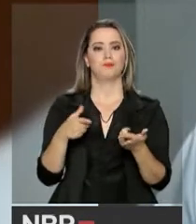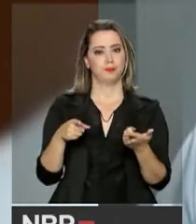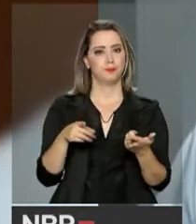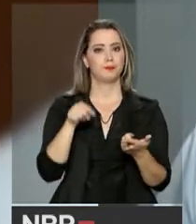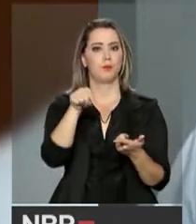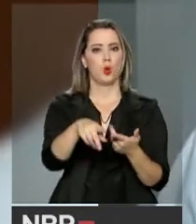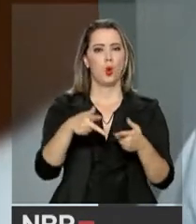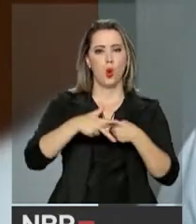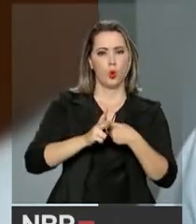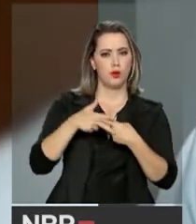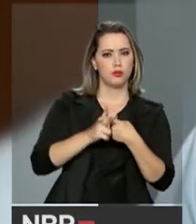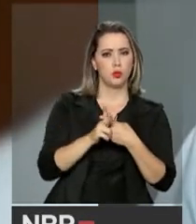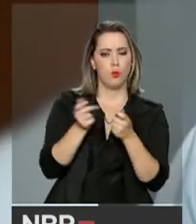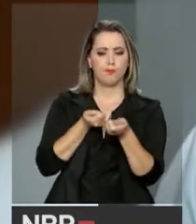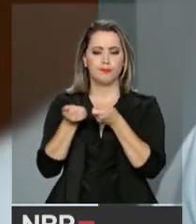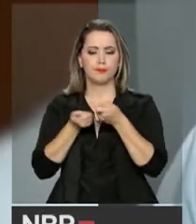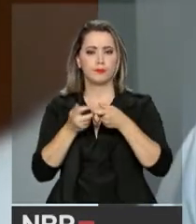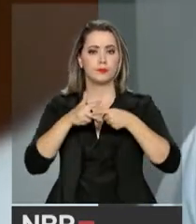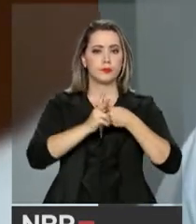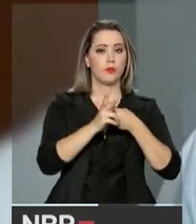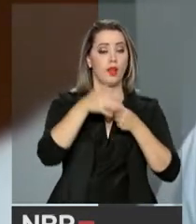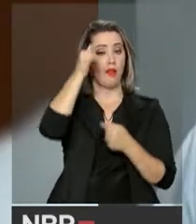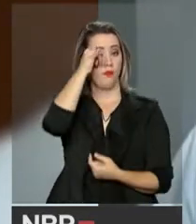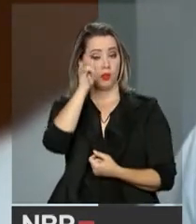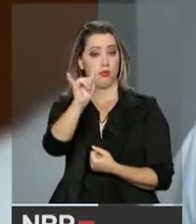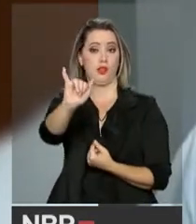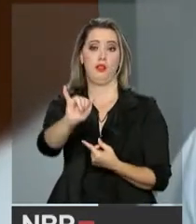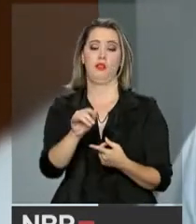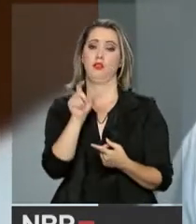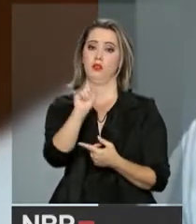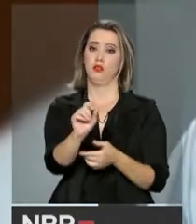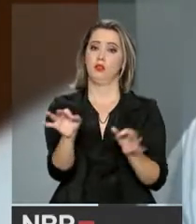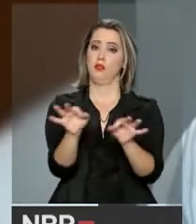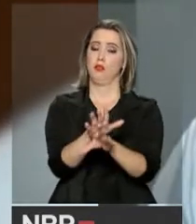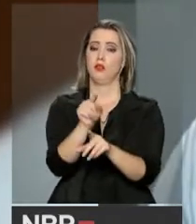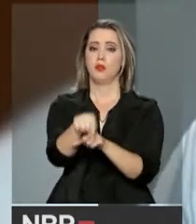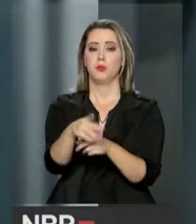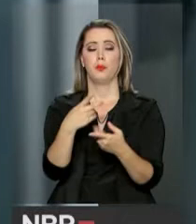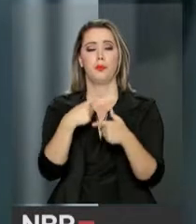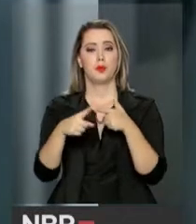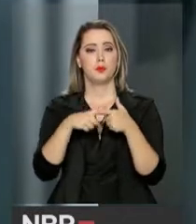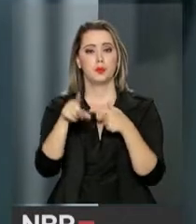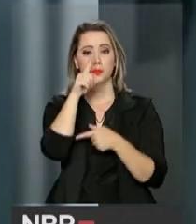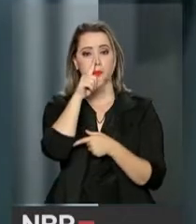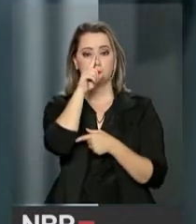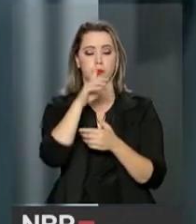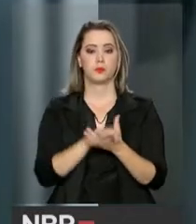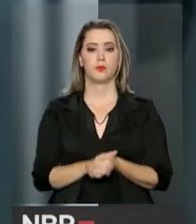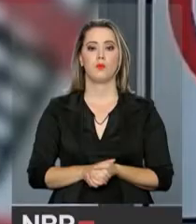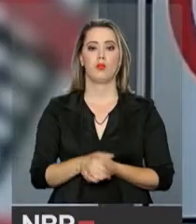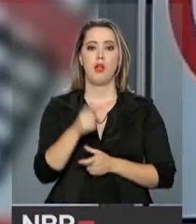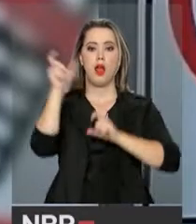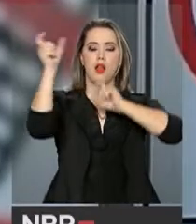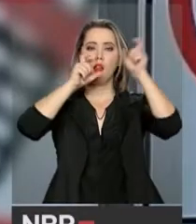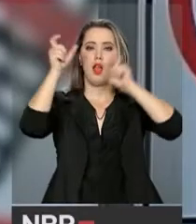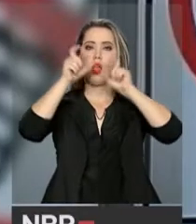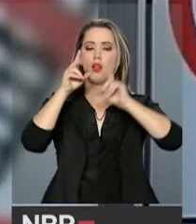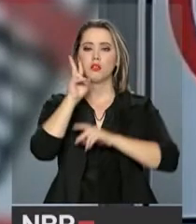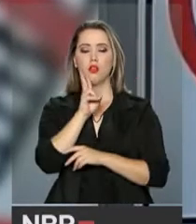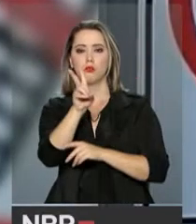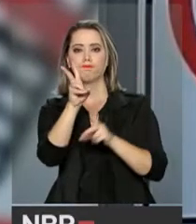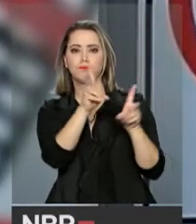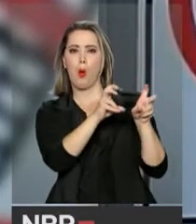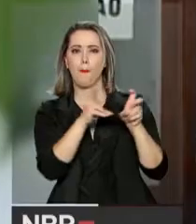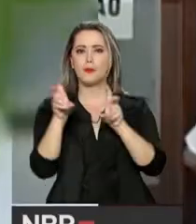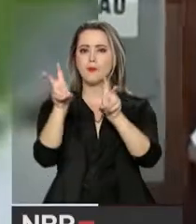ações de correção, para a gente, de forma preventiva, eliminar condições de risco. Alertas de segurança, observações